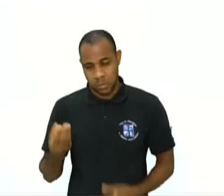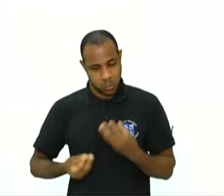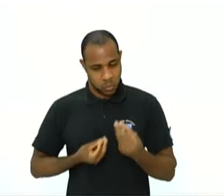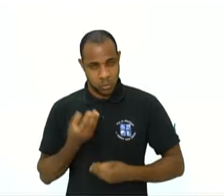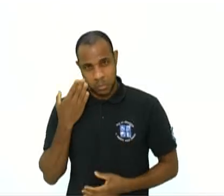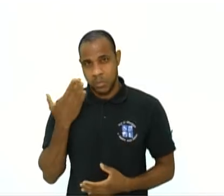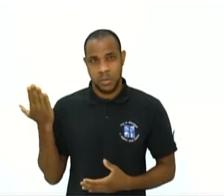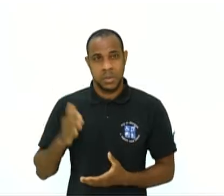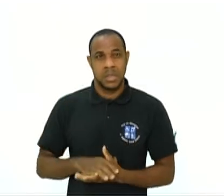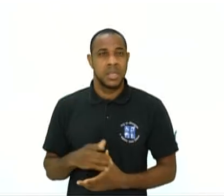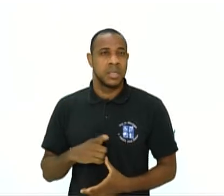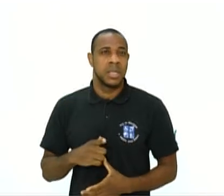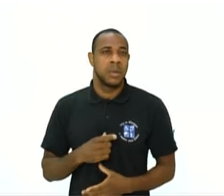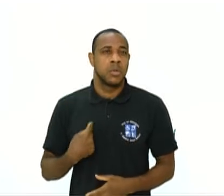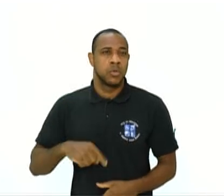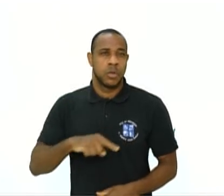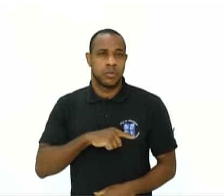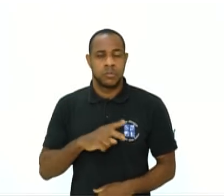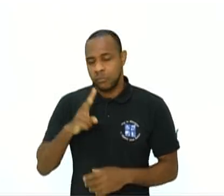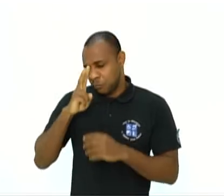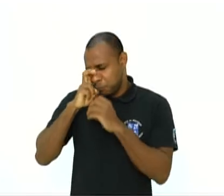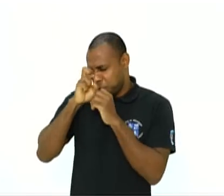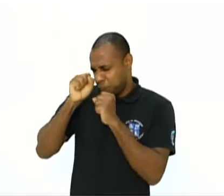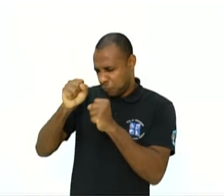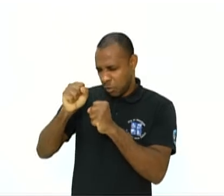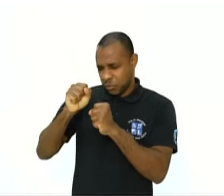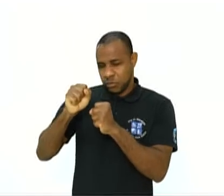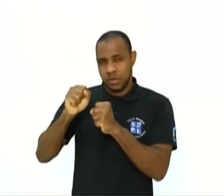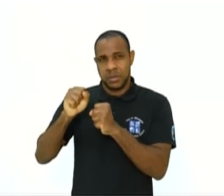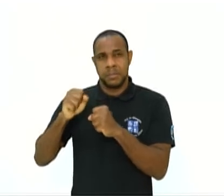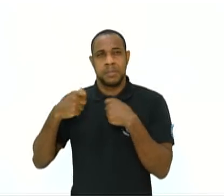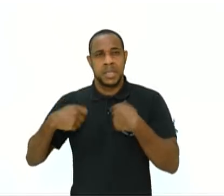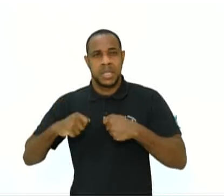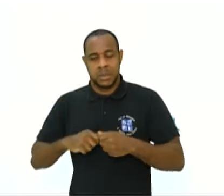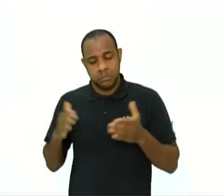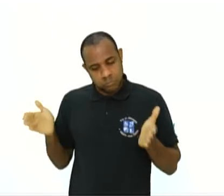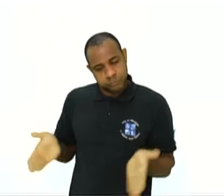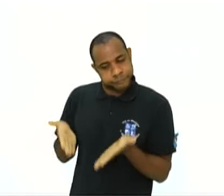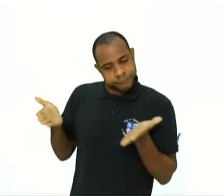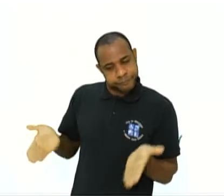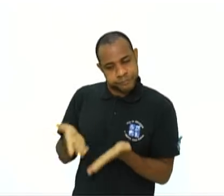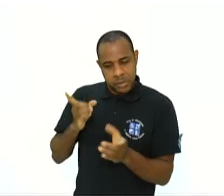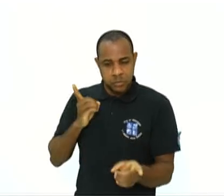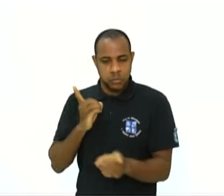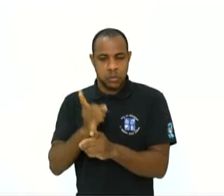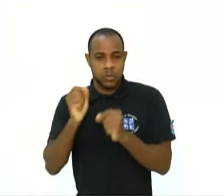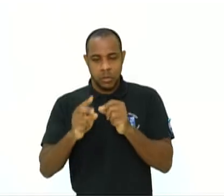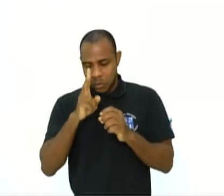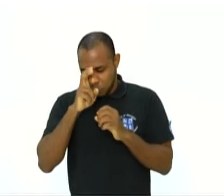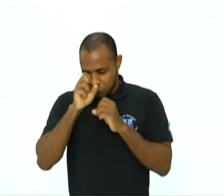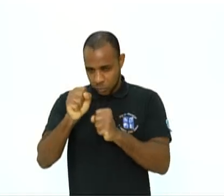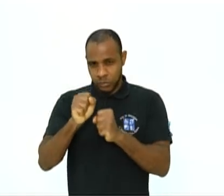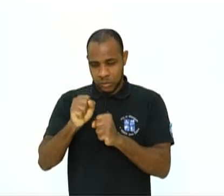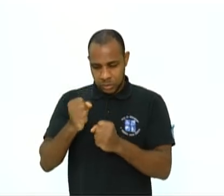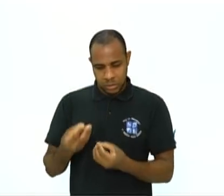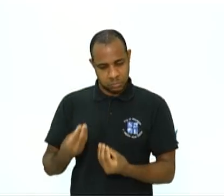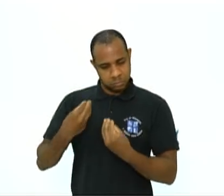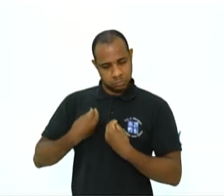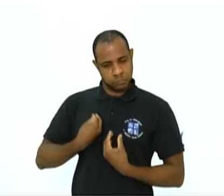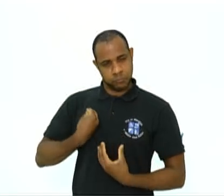fala que temos muito potencial e só precisamos de incentivo para descobrir e fortalecer isso em nós,